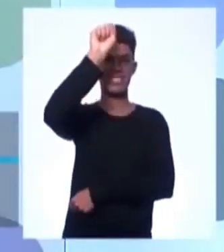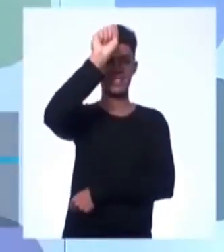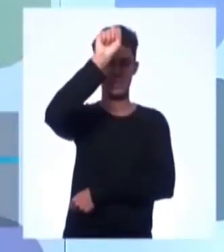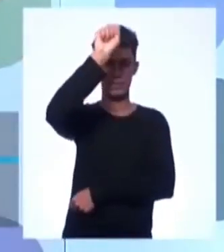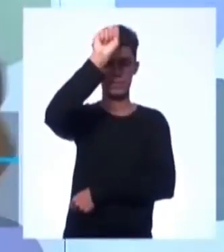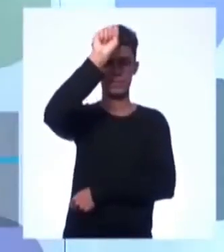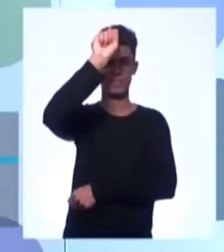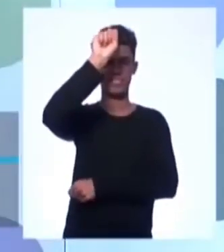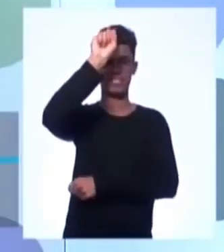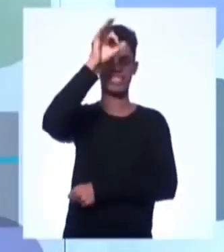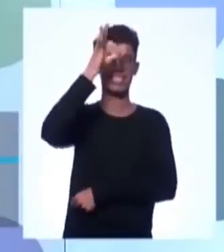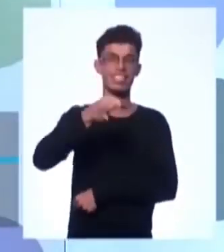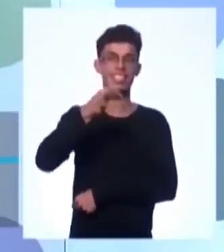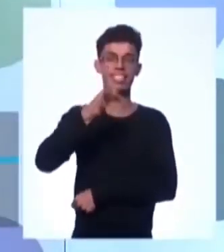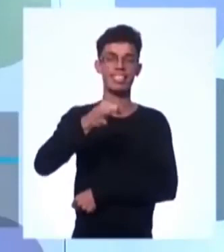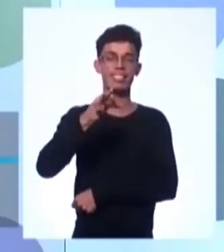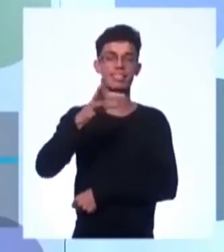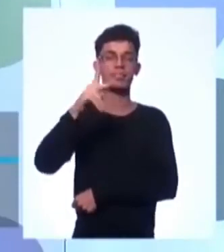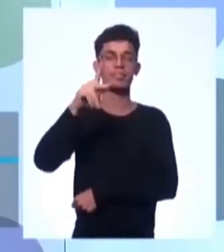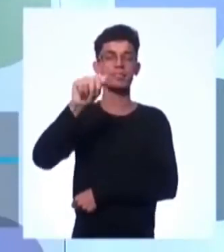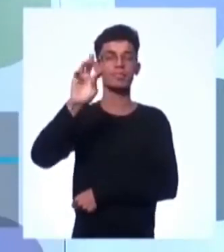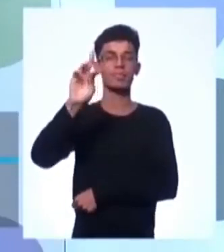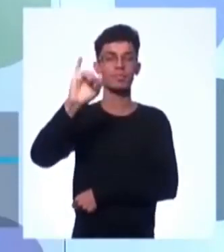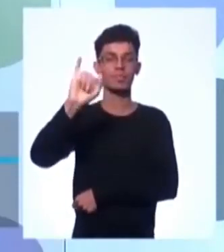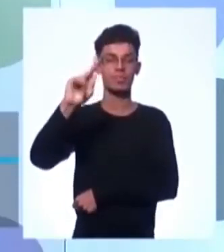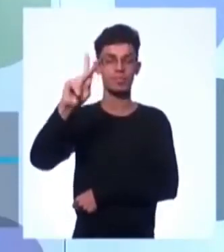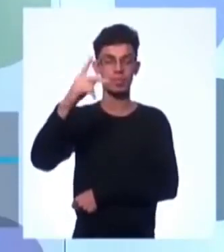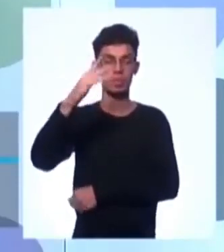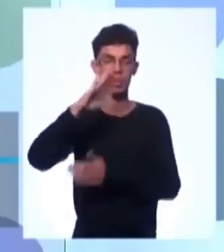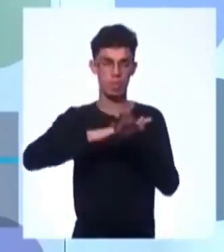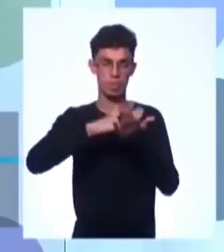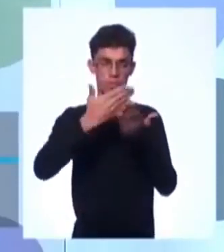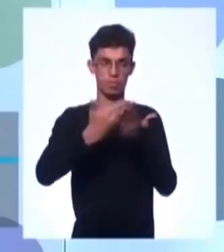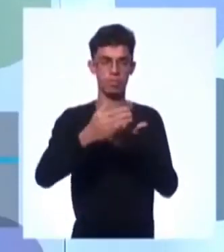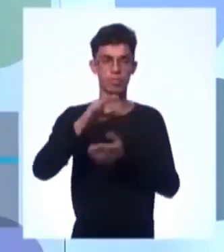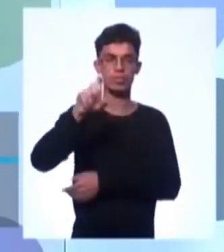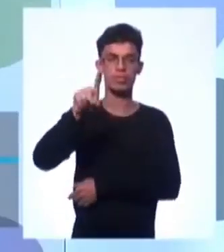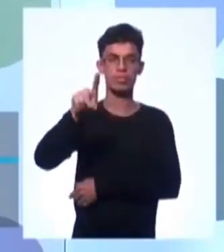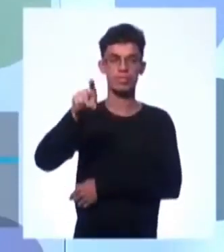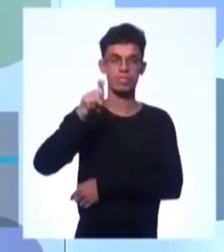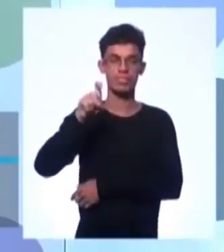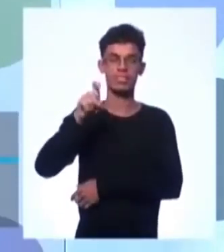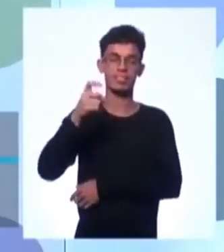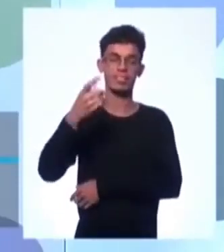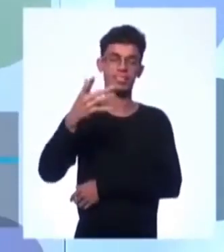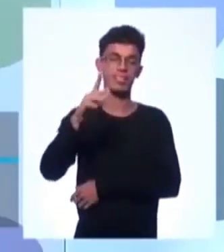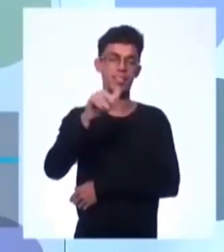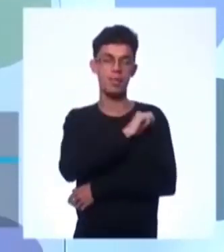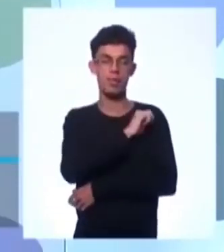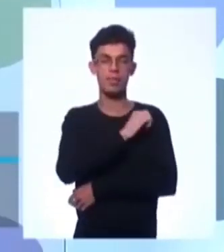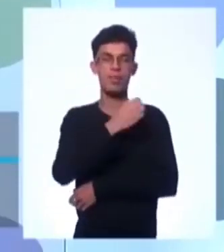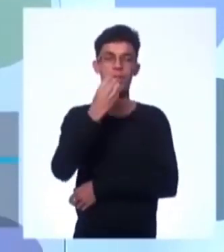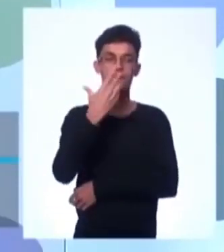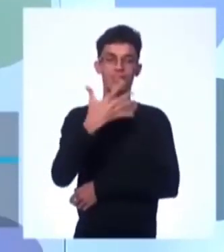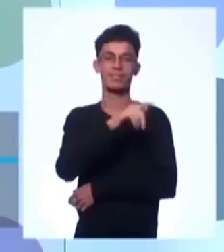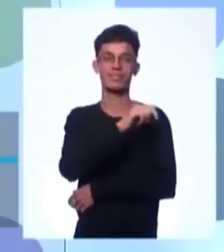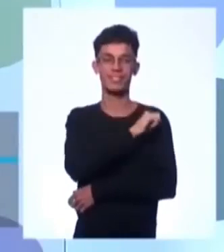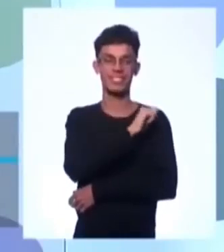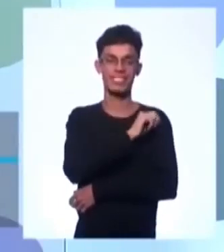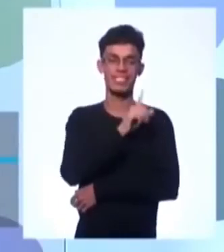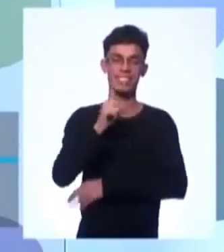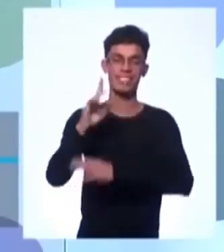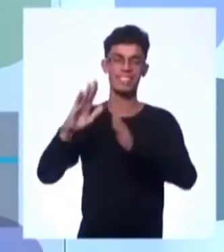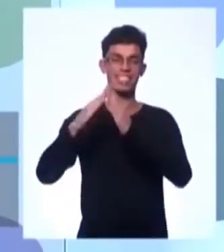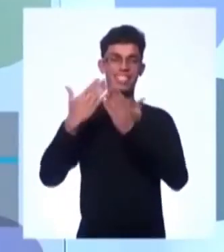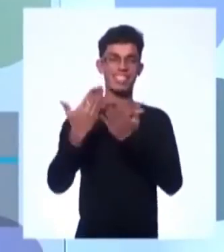Isso, isso, aê! isso. Patrick aí, né? Ex-aluno Patrick, era um. Não é? Deve ser ainda um bom aluno. Era um bom aluno lá na escola,